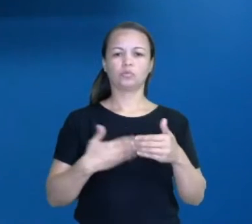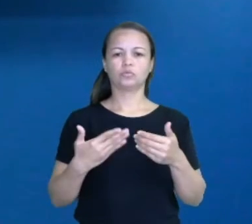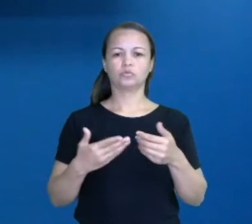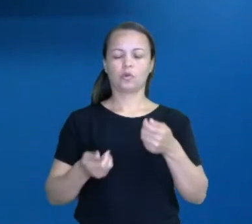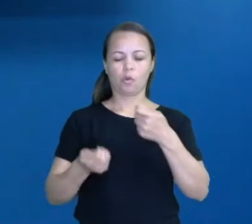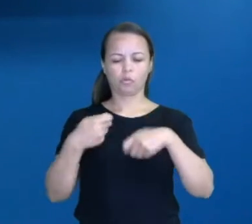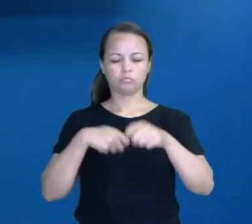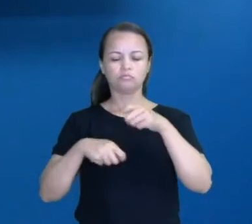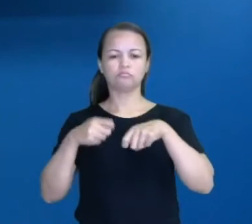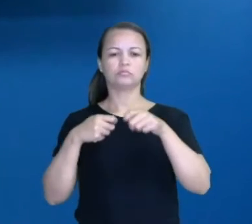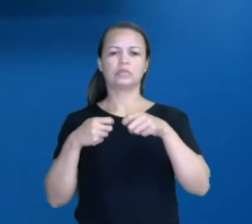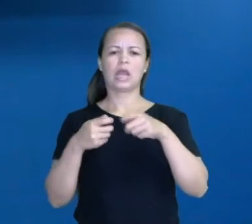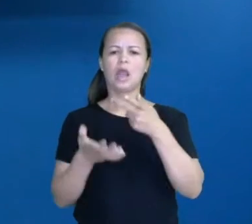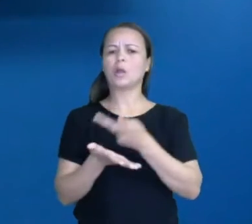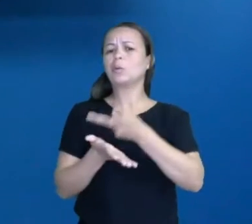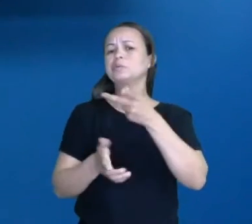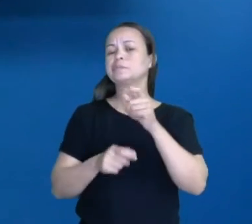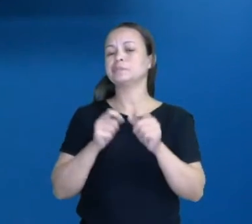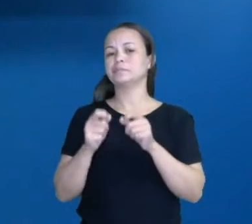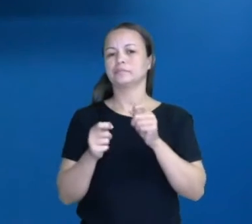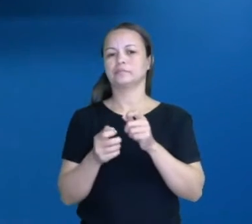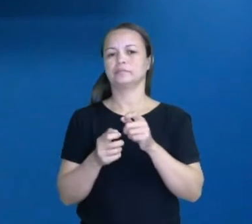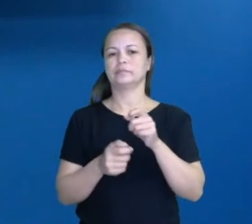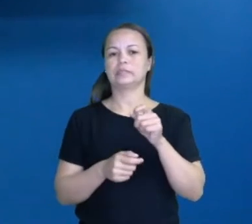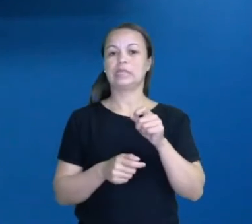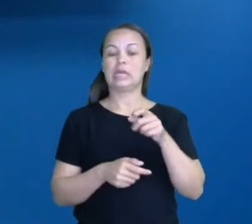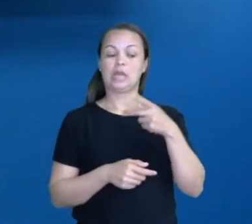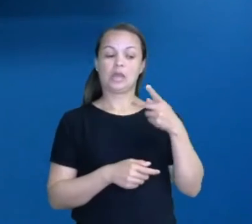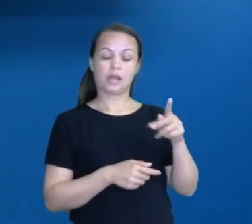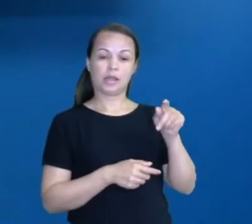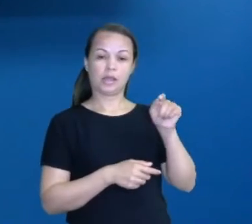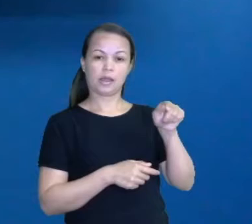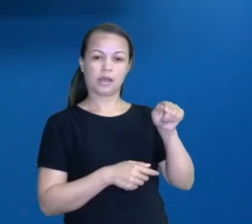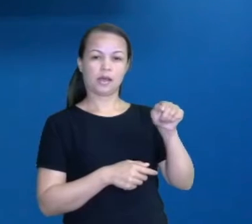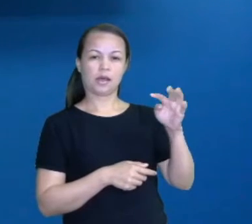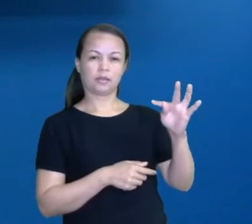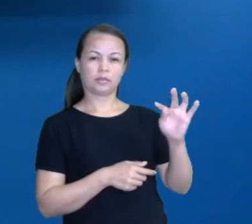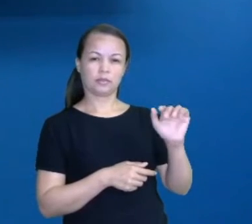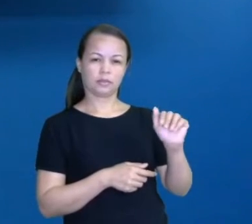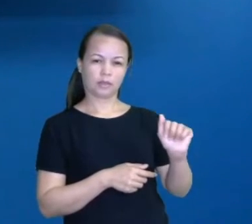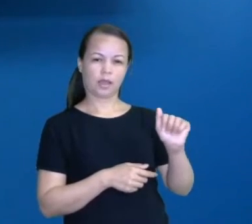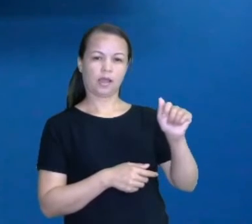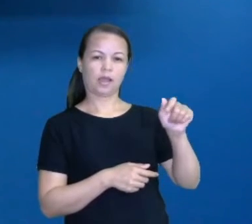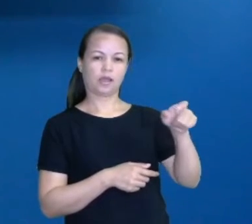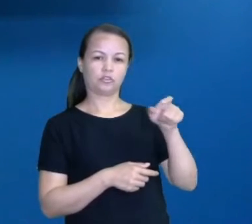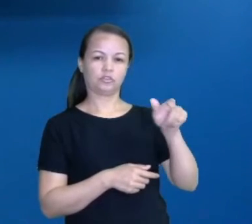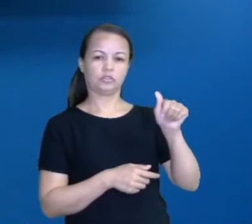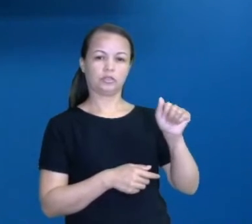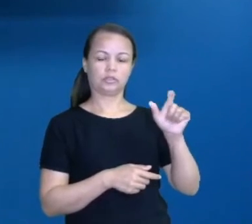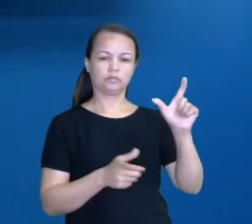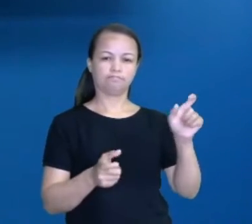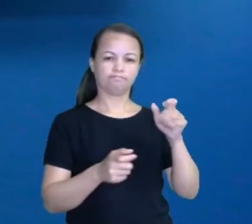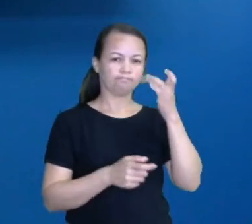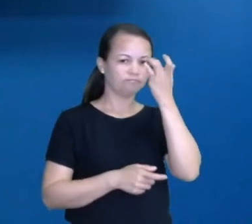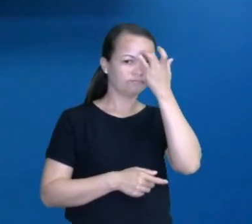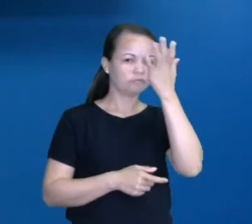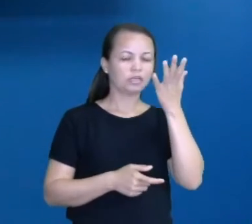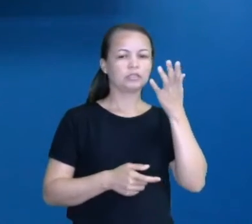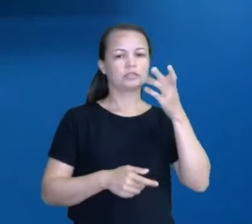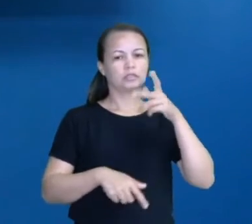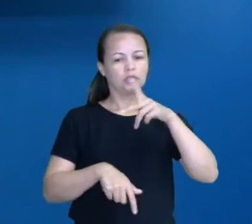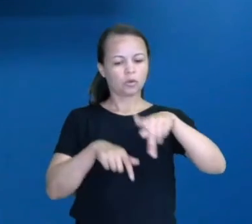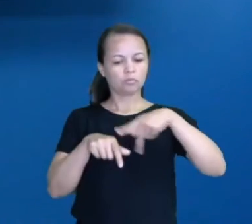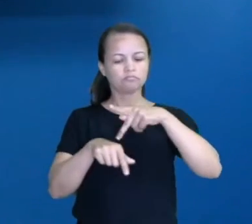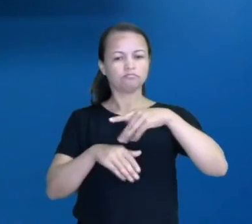que é que acontece? Essas taxas elas são reduzidas para facilitar que um país comercialize com